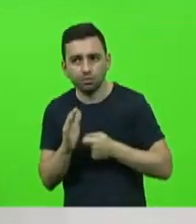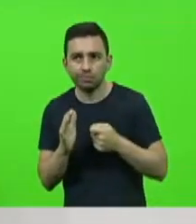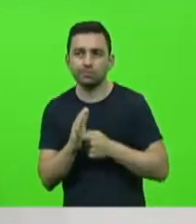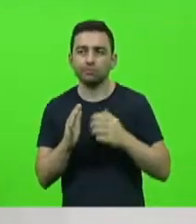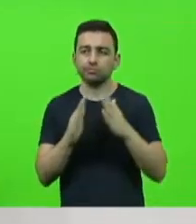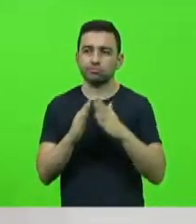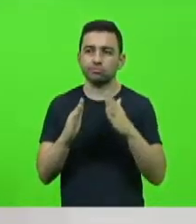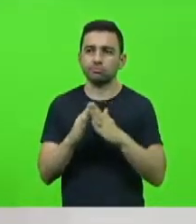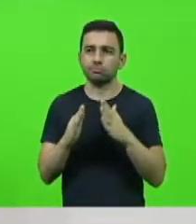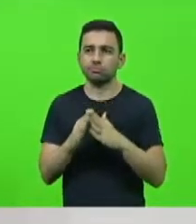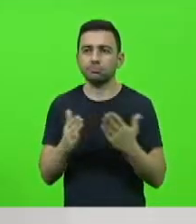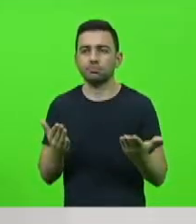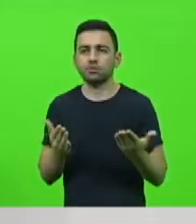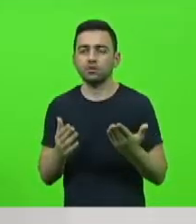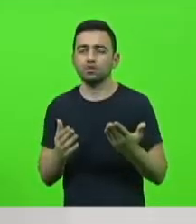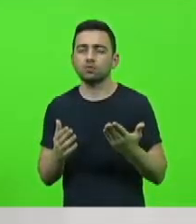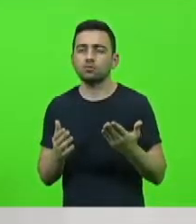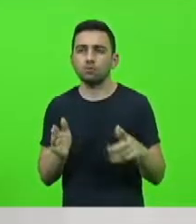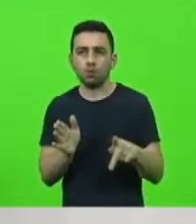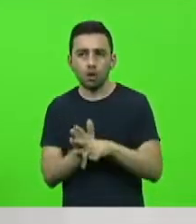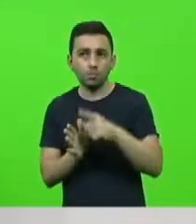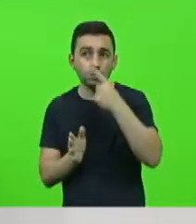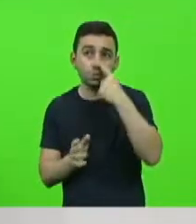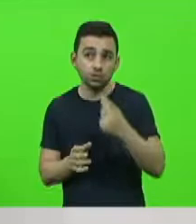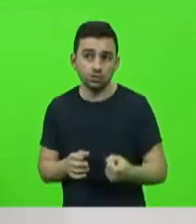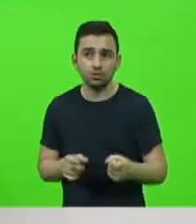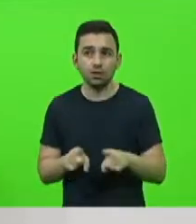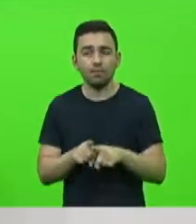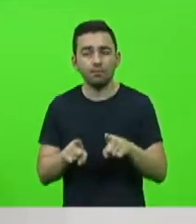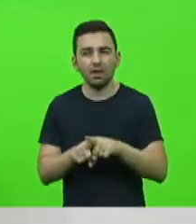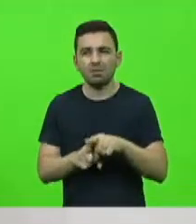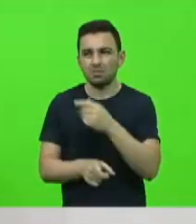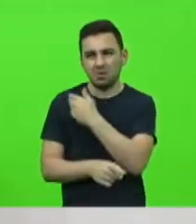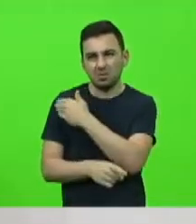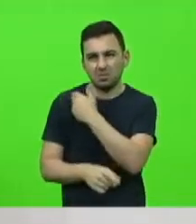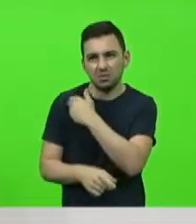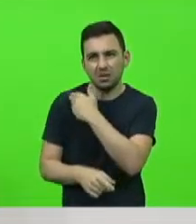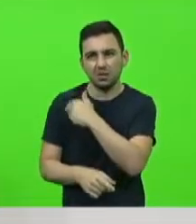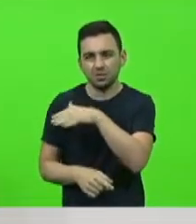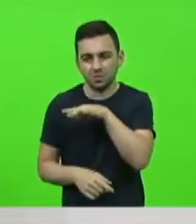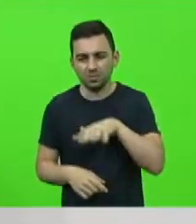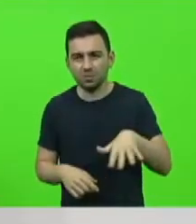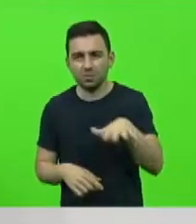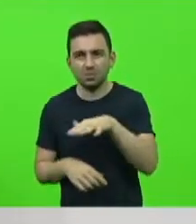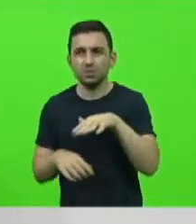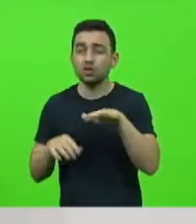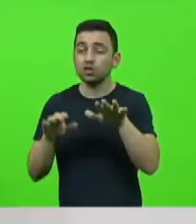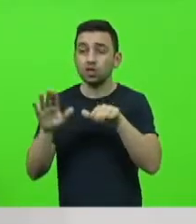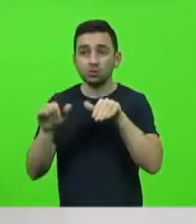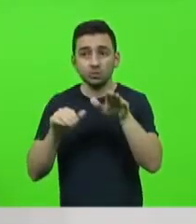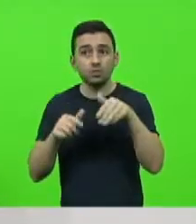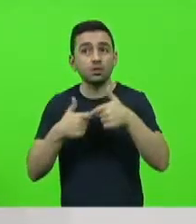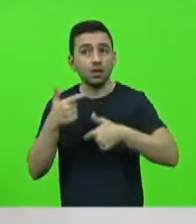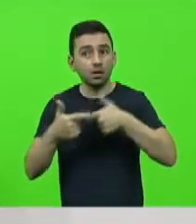Concap, denunciamos a discriminação e o preconceito na contratação de trabalhadores no comércio em uma empresa, no qual